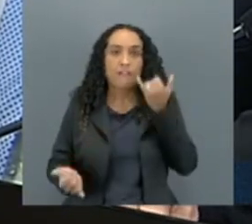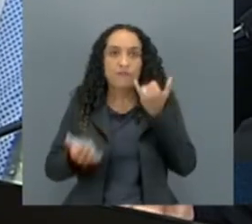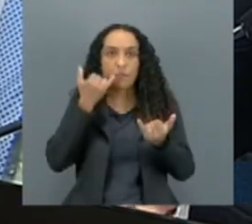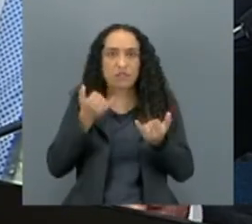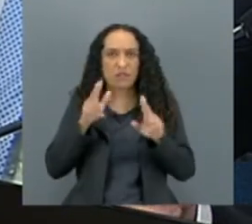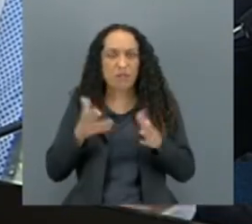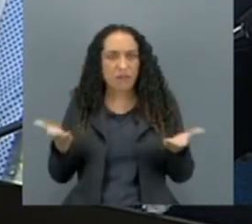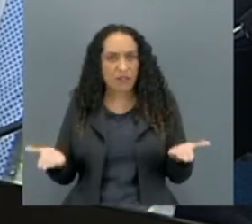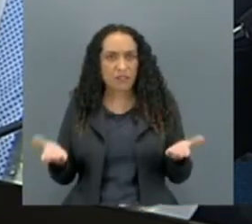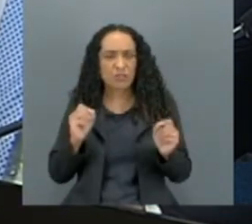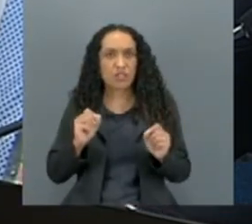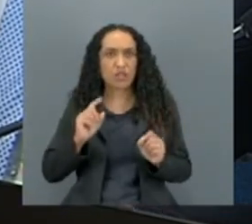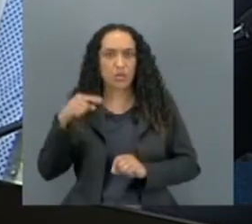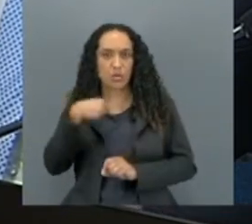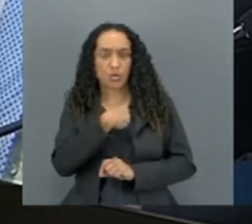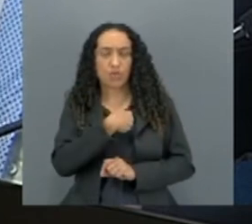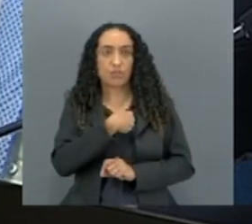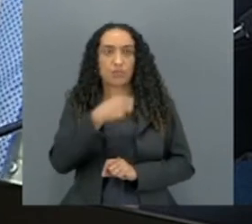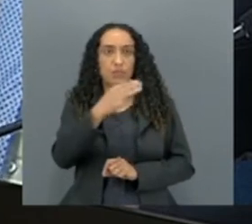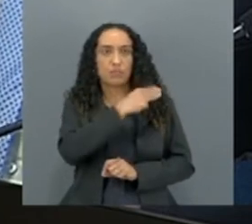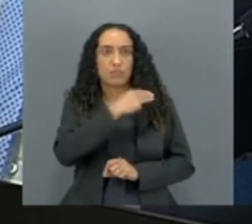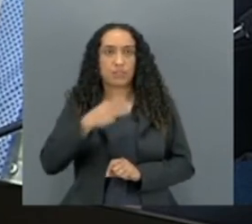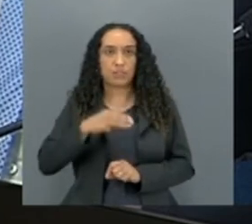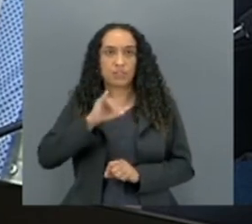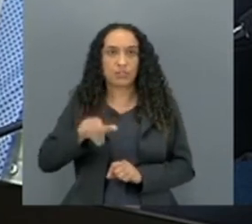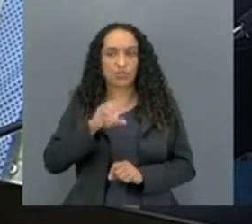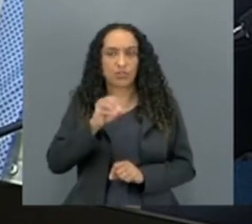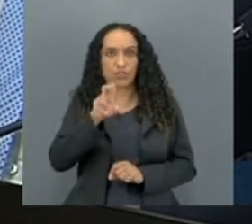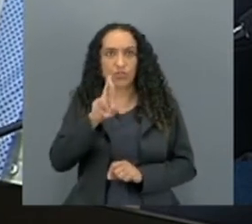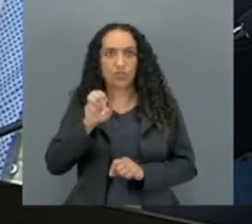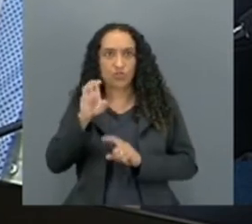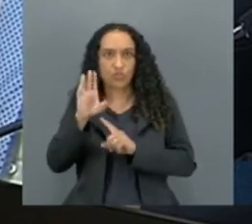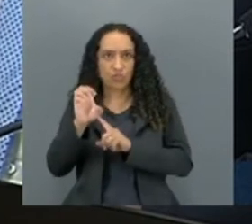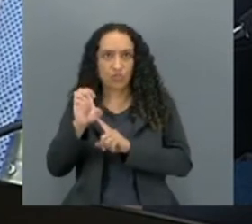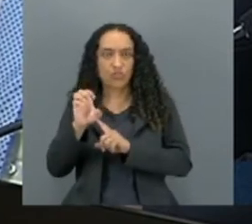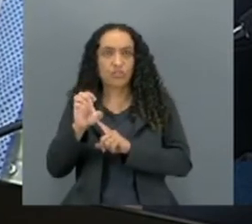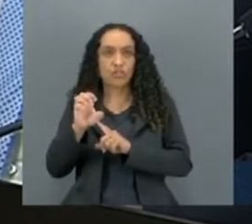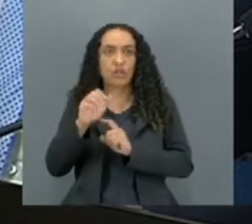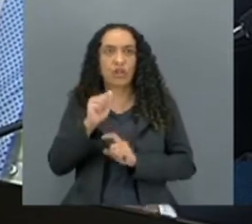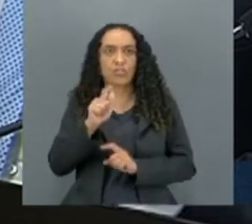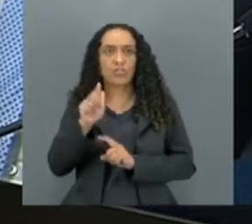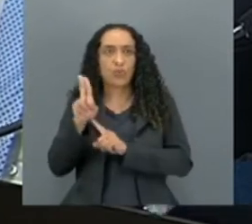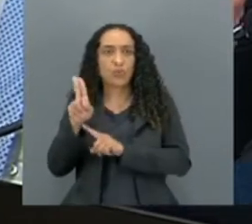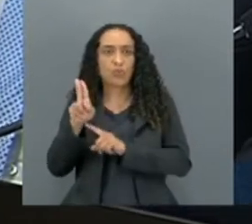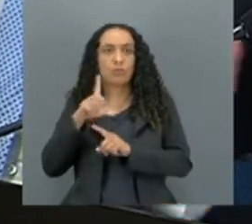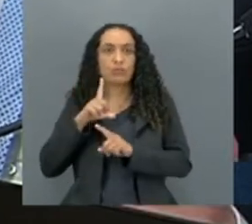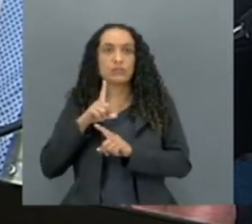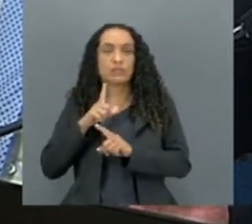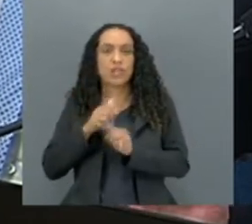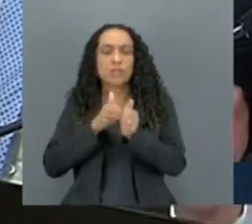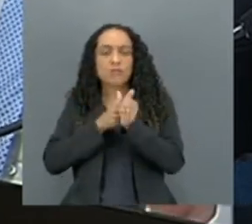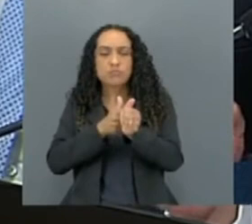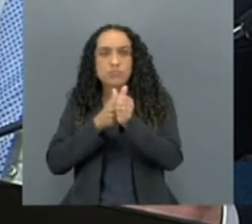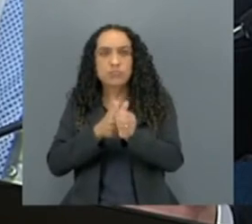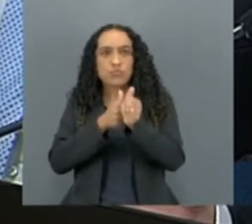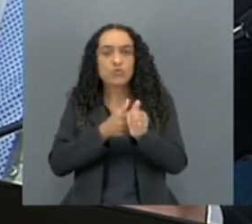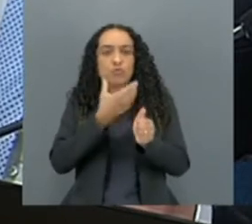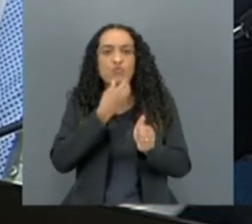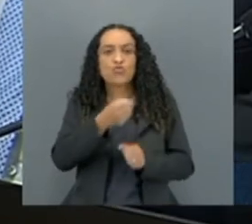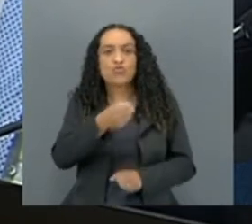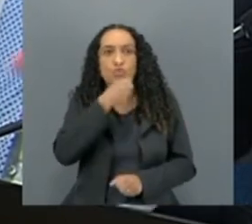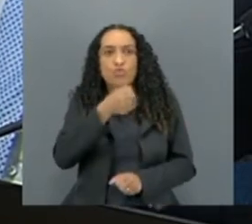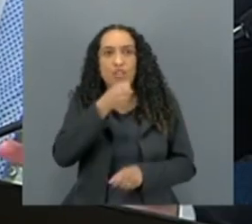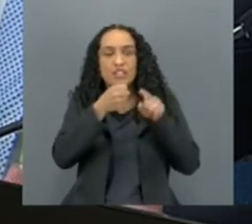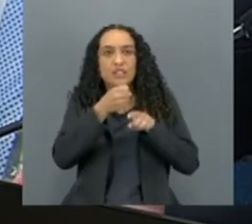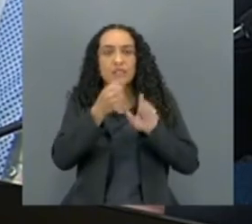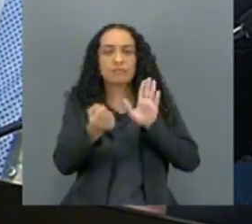como essa, de que o nosso ministro, Jorge Messias, da Advocacia Geral da União, está perseguindo um jornalista que é